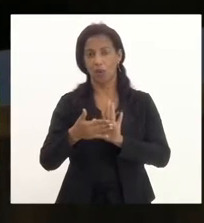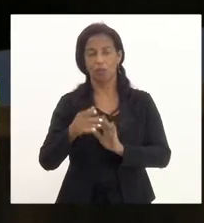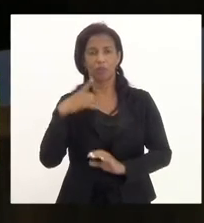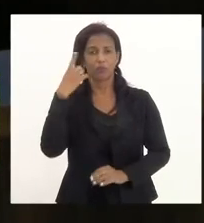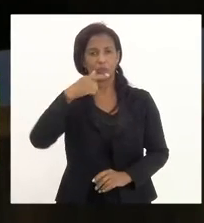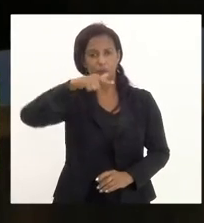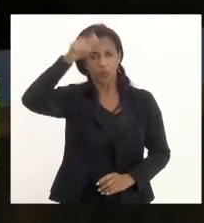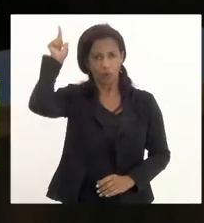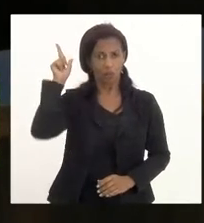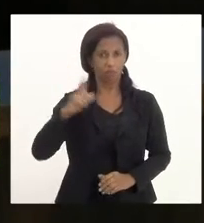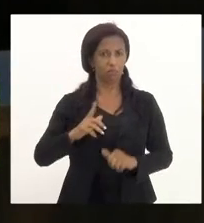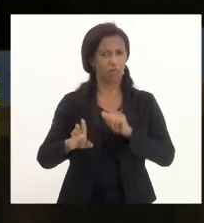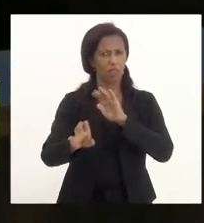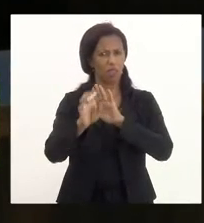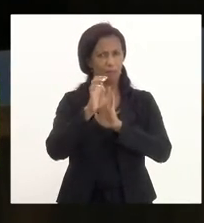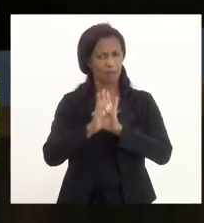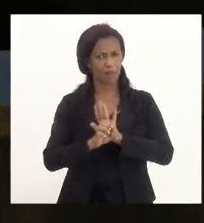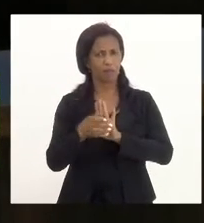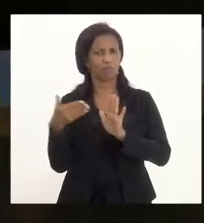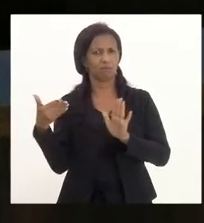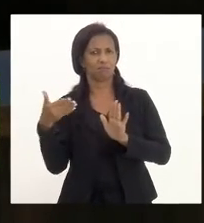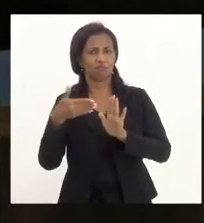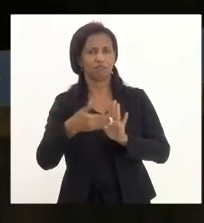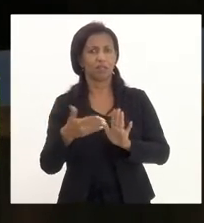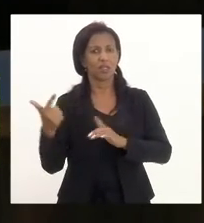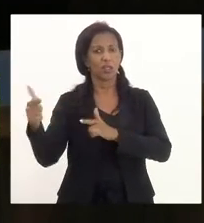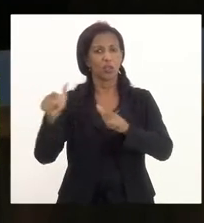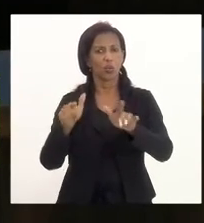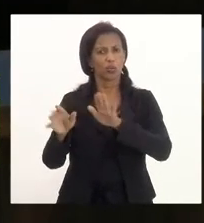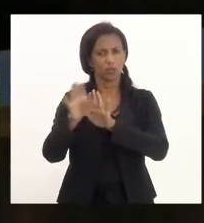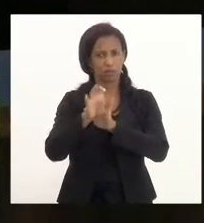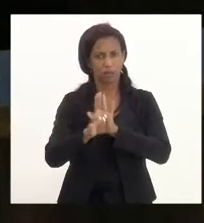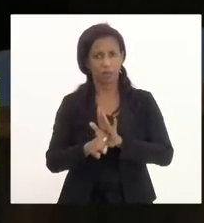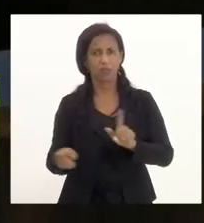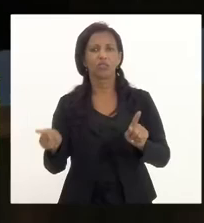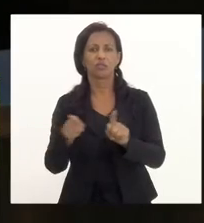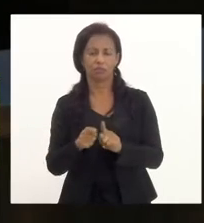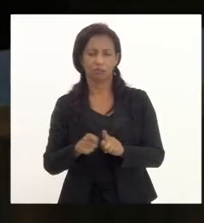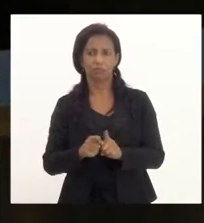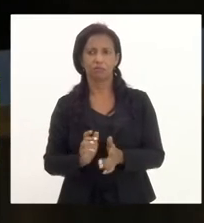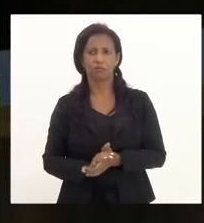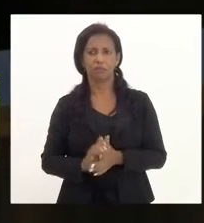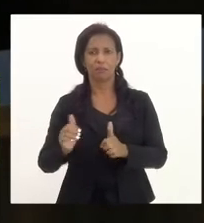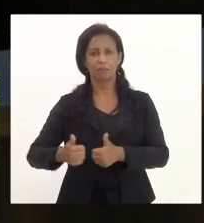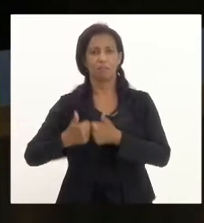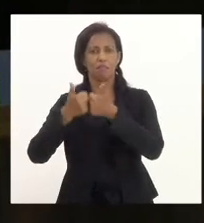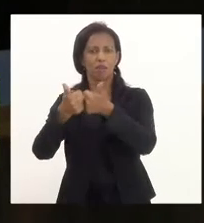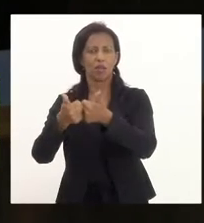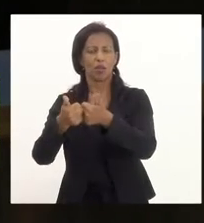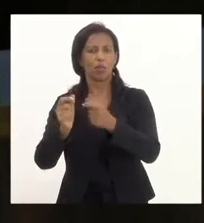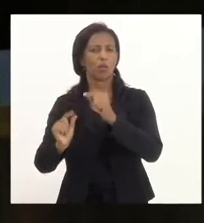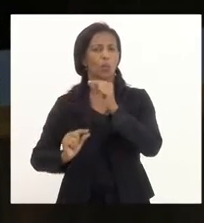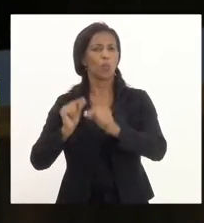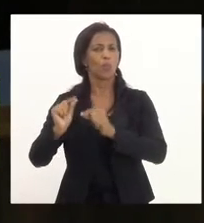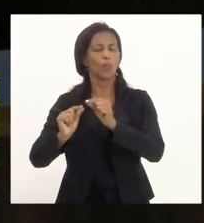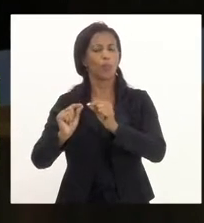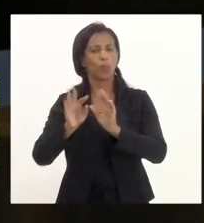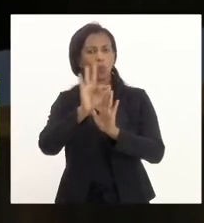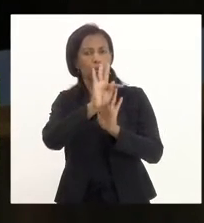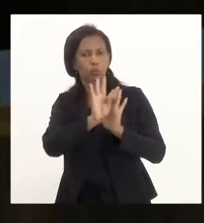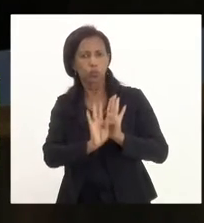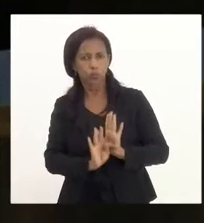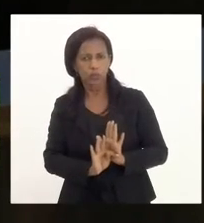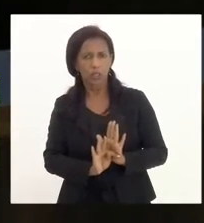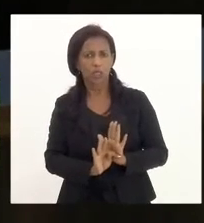Luiz Paulo tem emenda nesse sentido e outras emendas também melhorando um pouco a redação em relação à